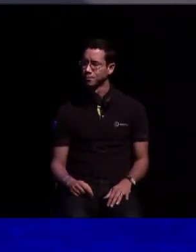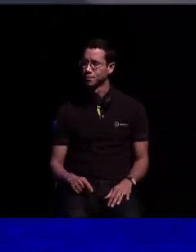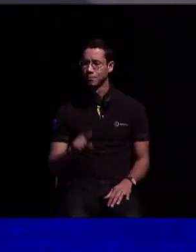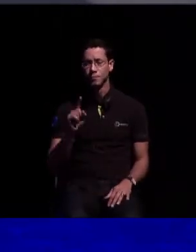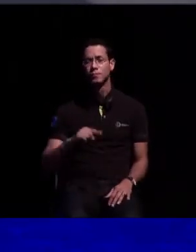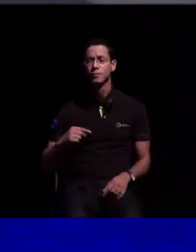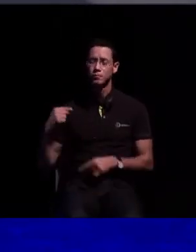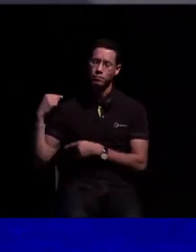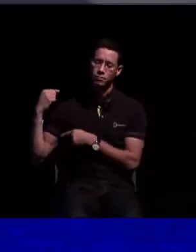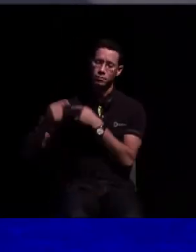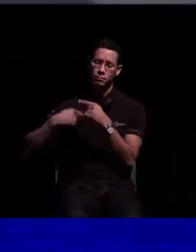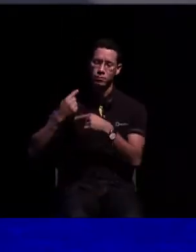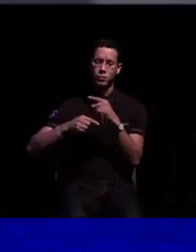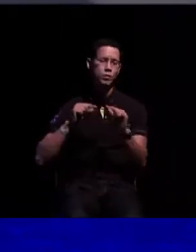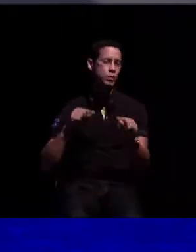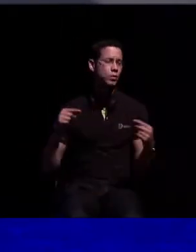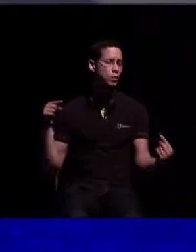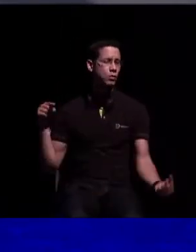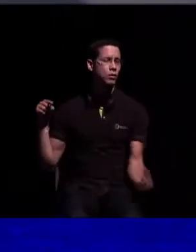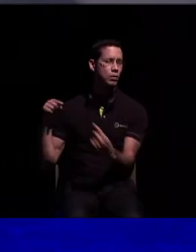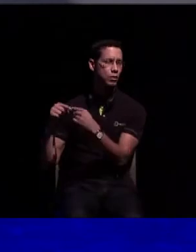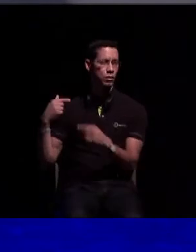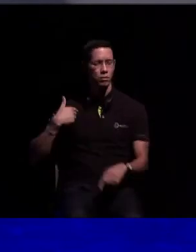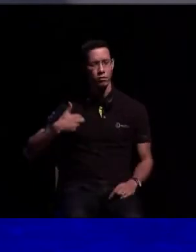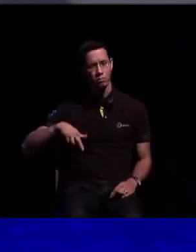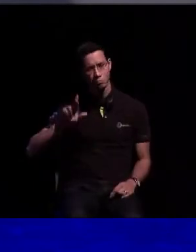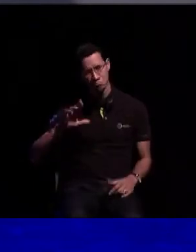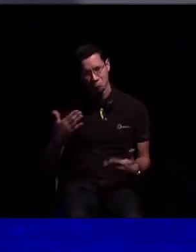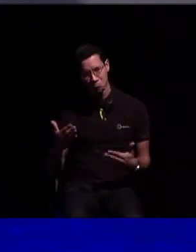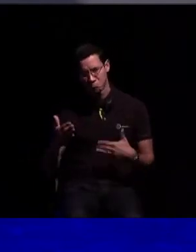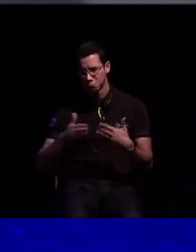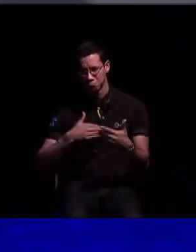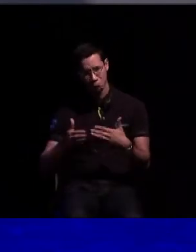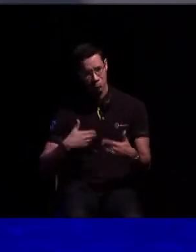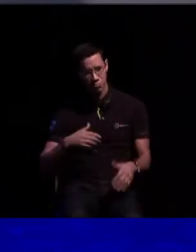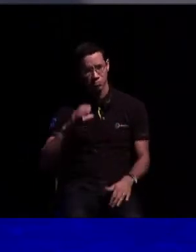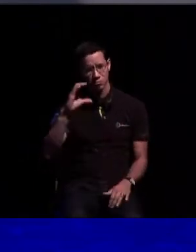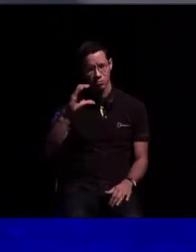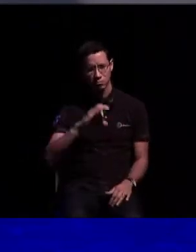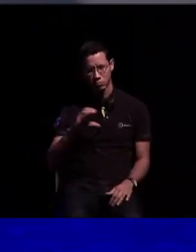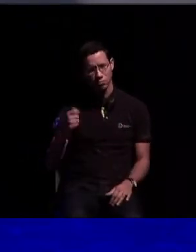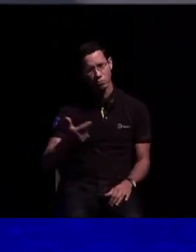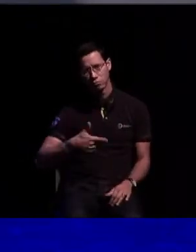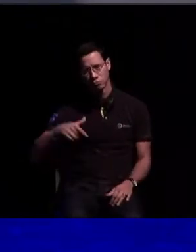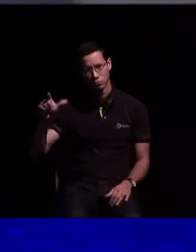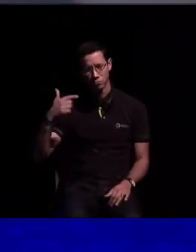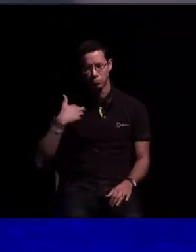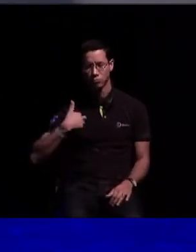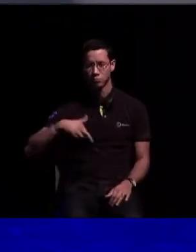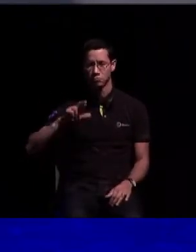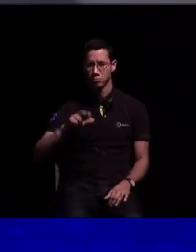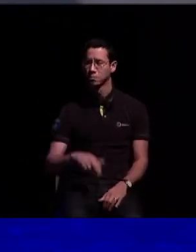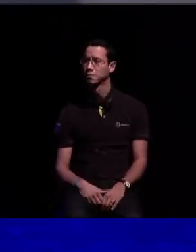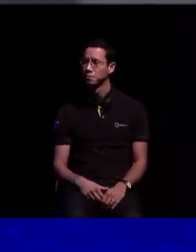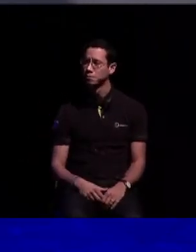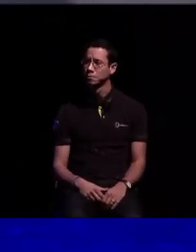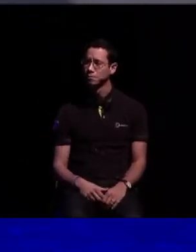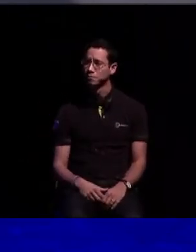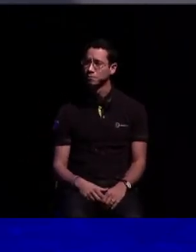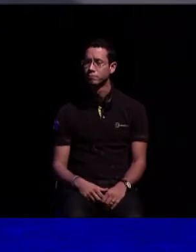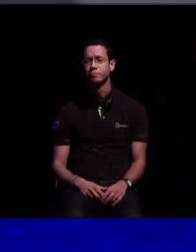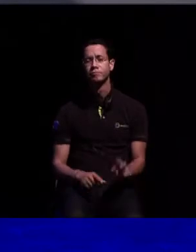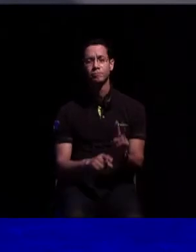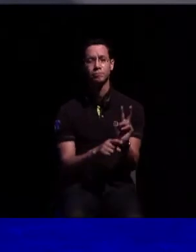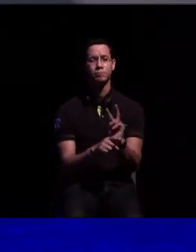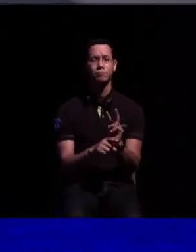herança da religiosidade ocidental, seja católica, seja protestante, né? Ou seja, o caminho para Deus é o espírito, e você tem que controlar